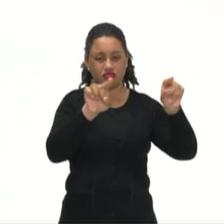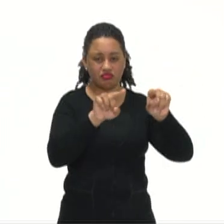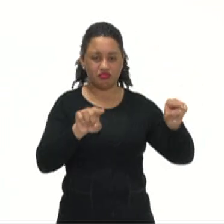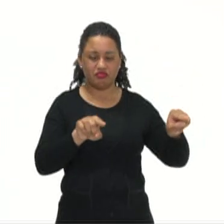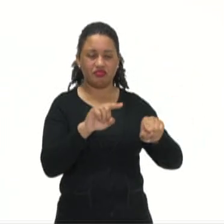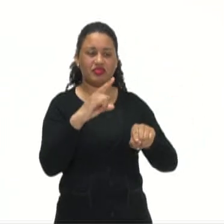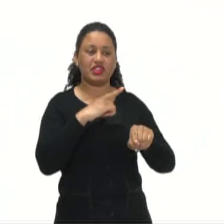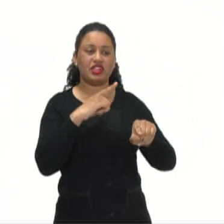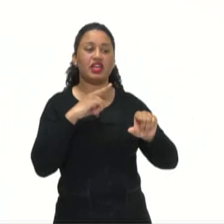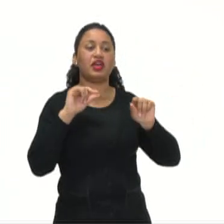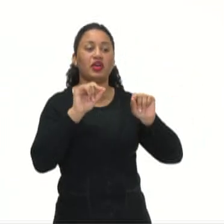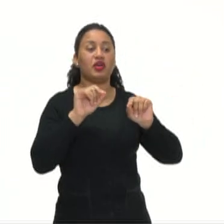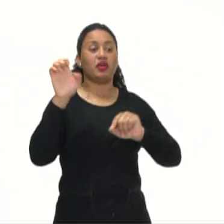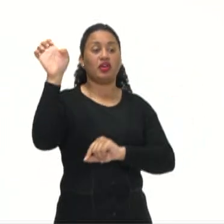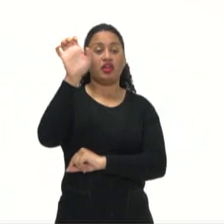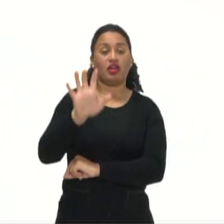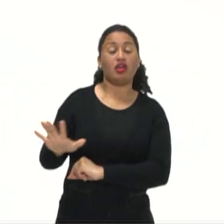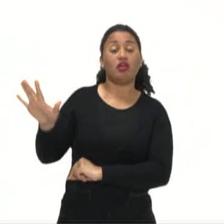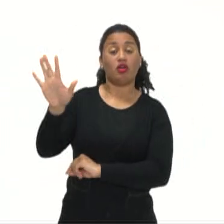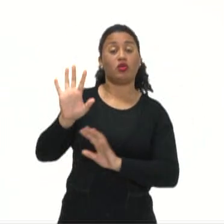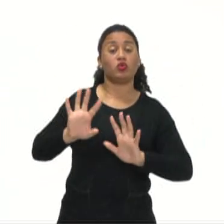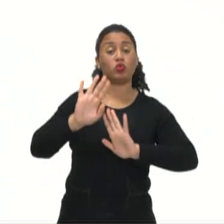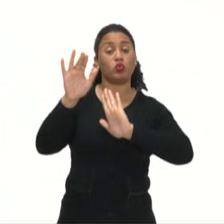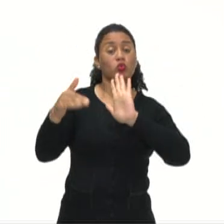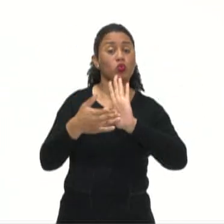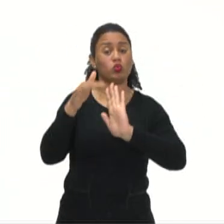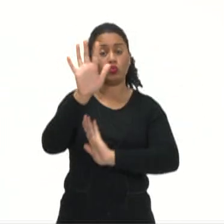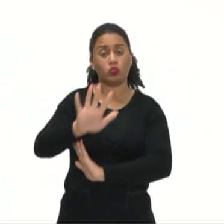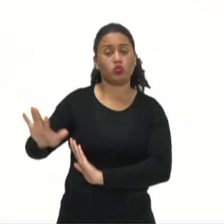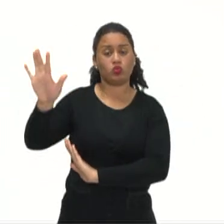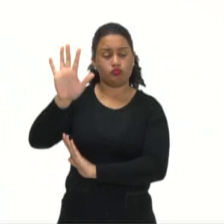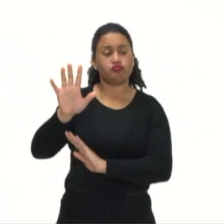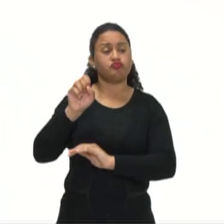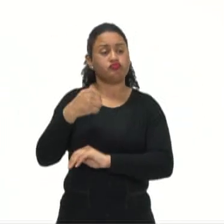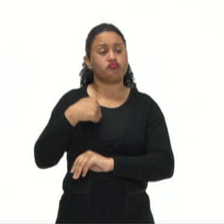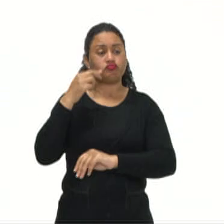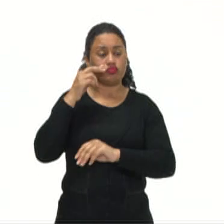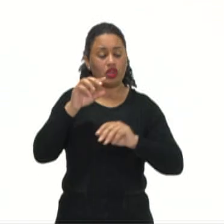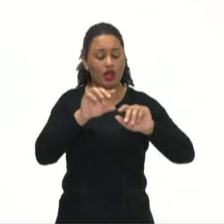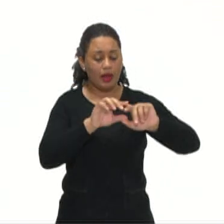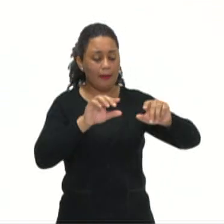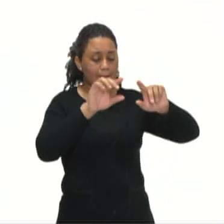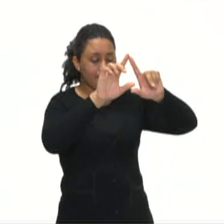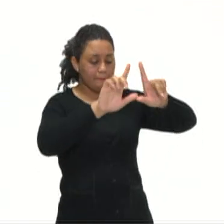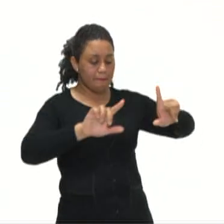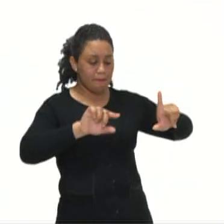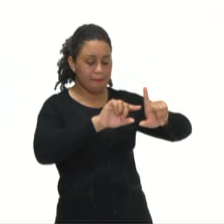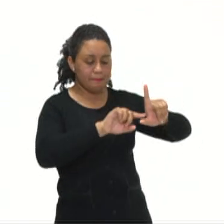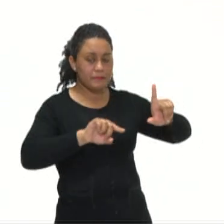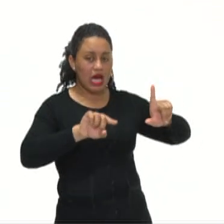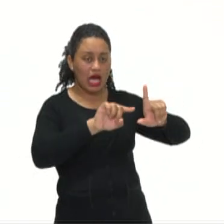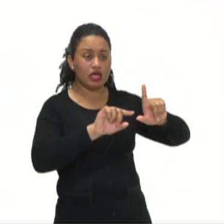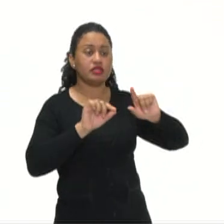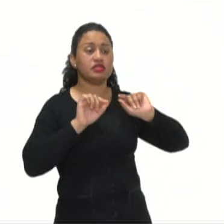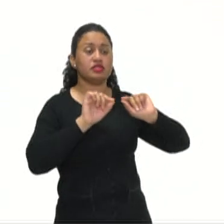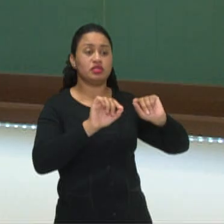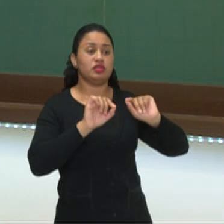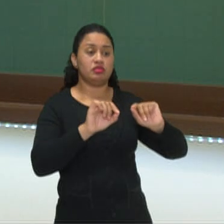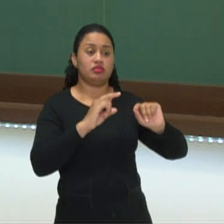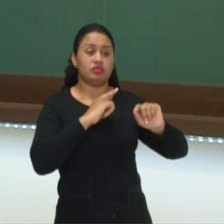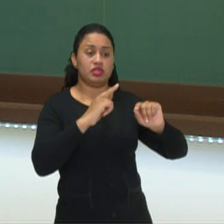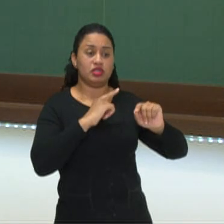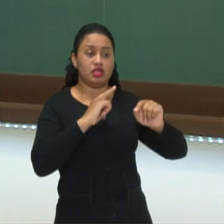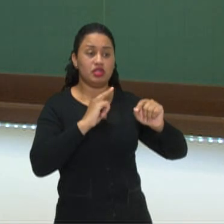etária, ela pega o continente europeu como um todo. Se a gente for olhar a base dessa pirâmide etária, né, nós vamos